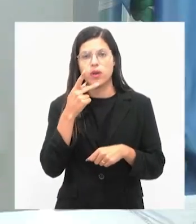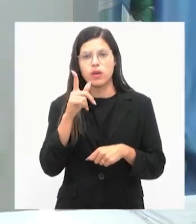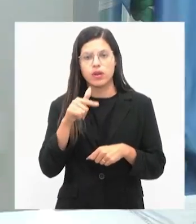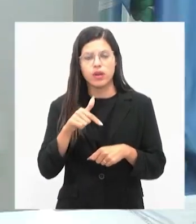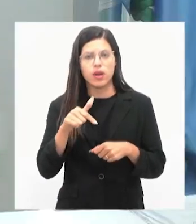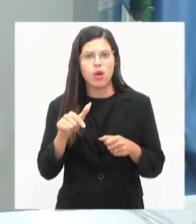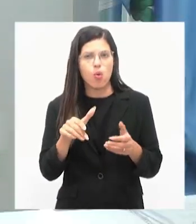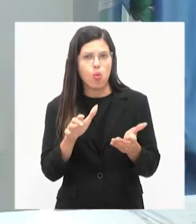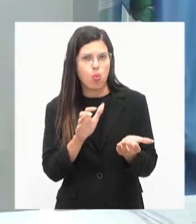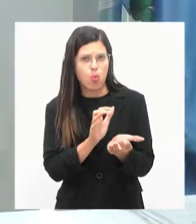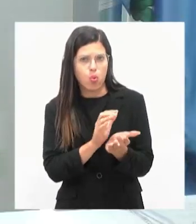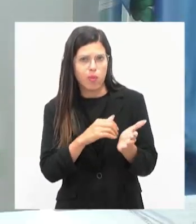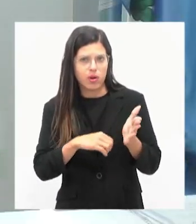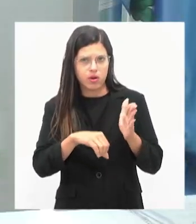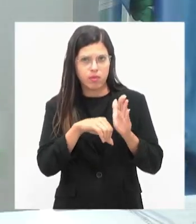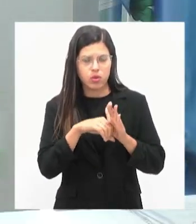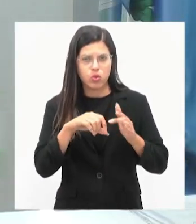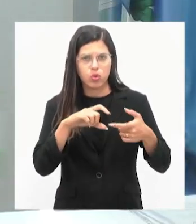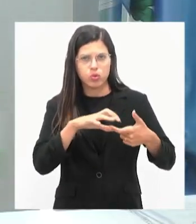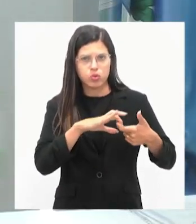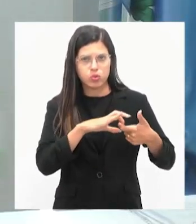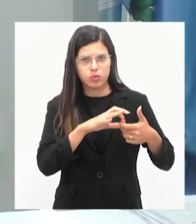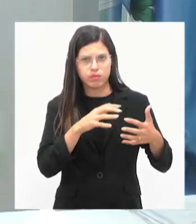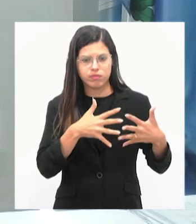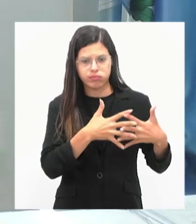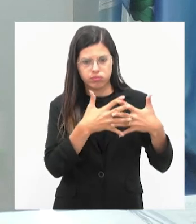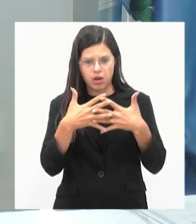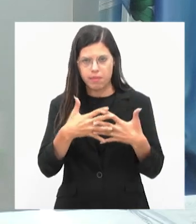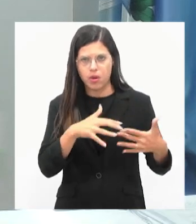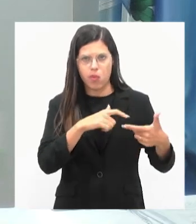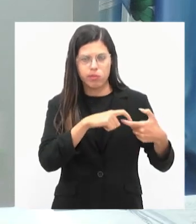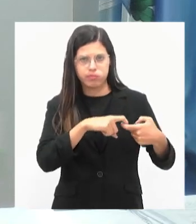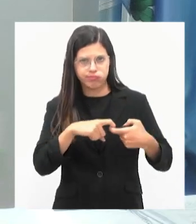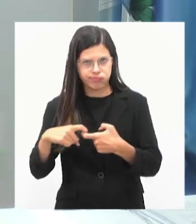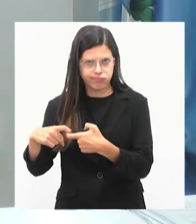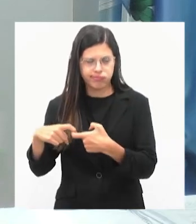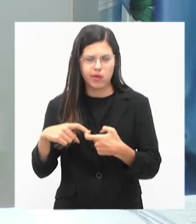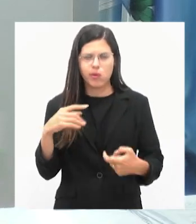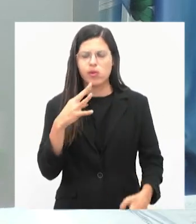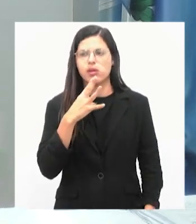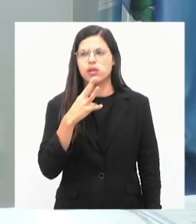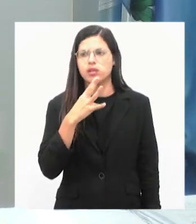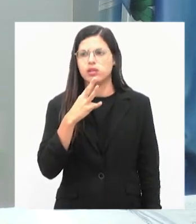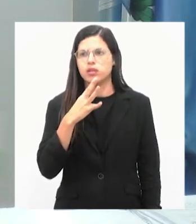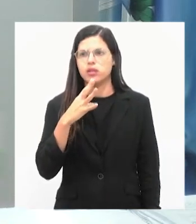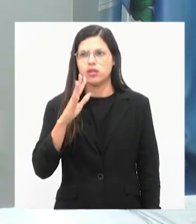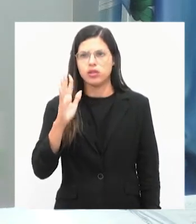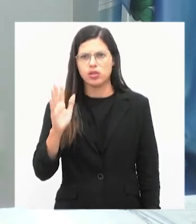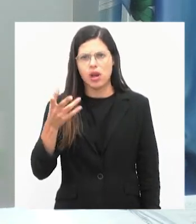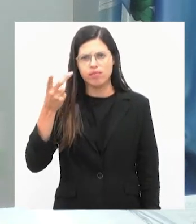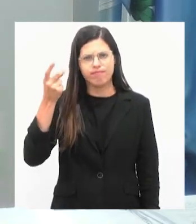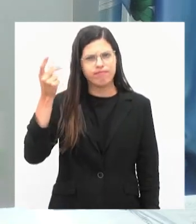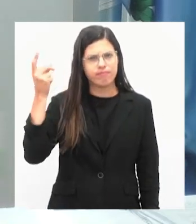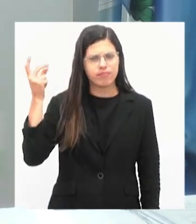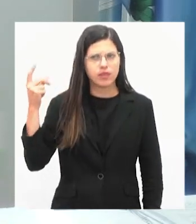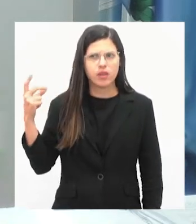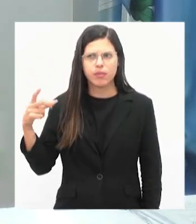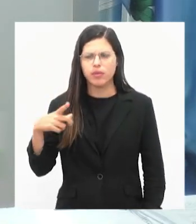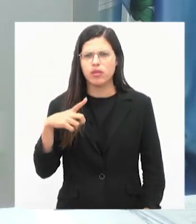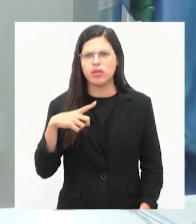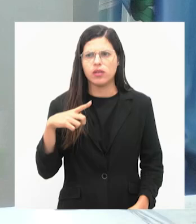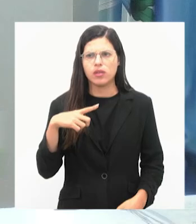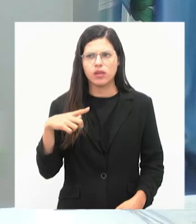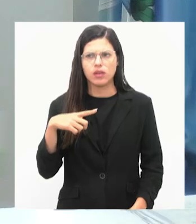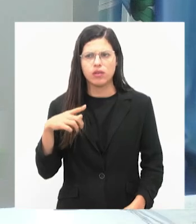reboque. É uma máfia que é conhecida há muito tempo, foi alvo até de filmes aí, né,